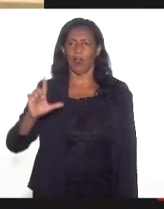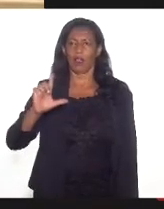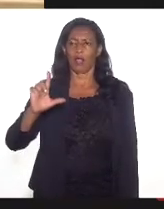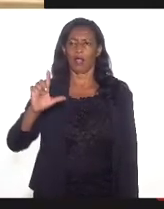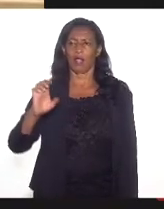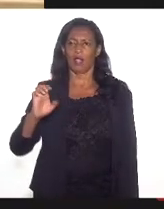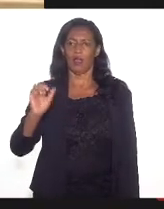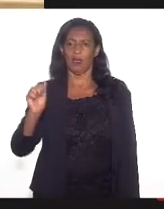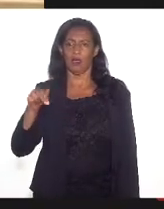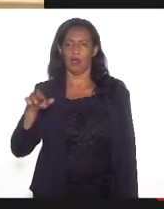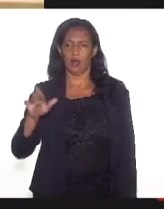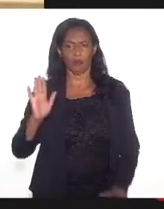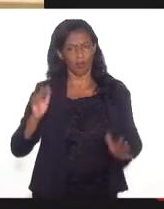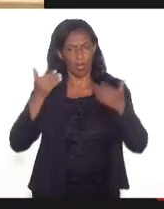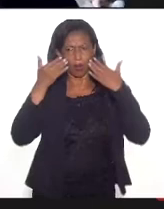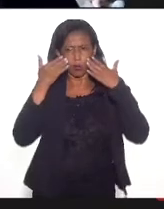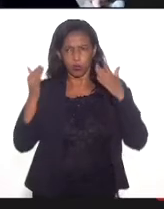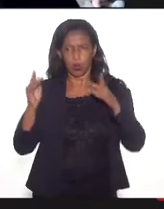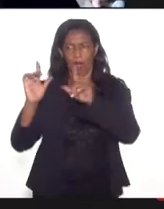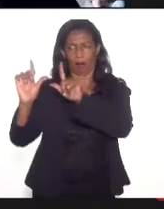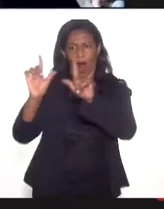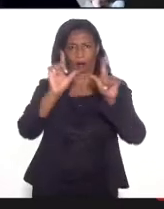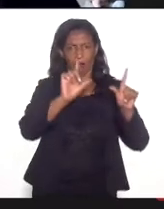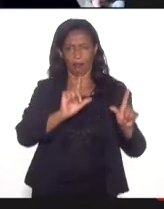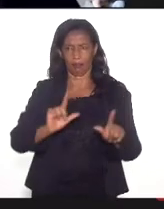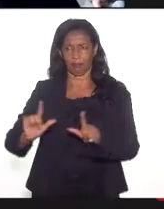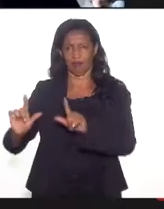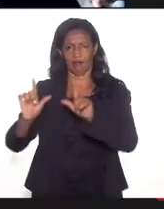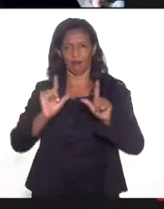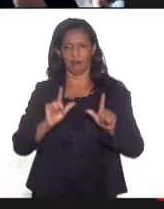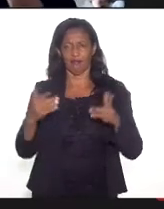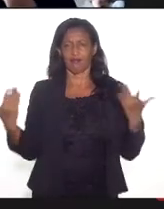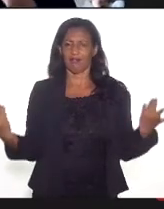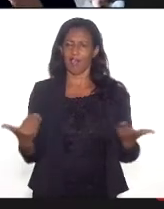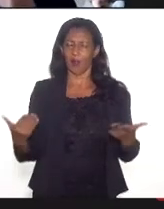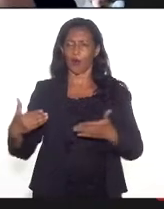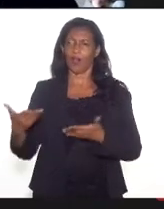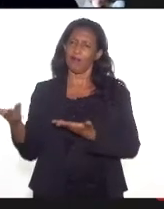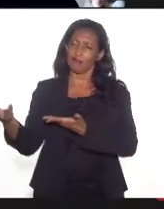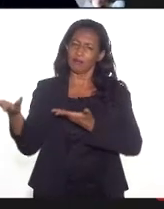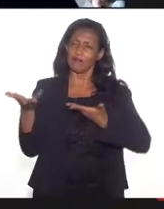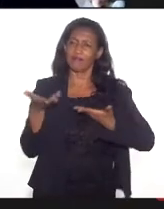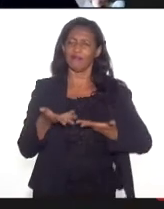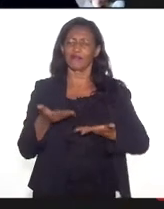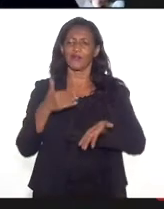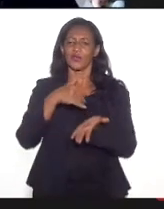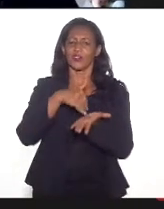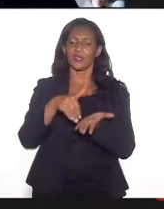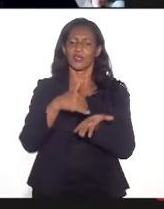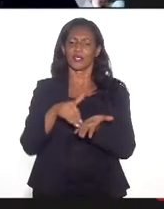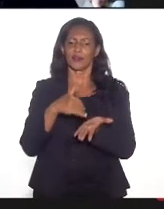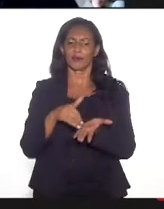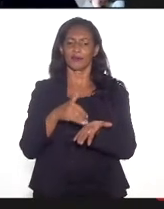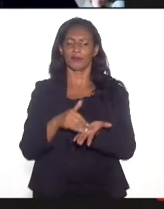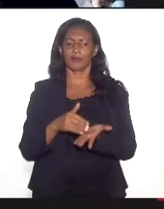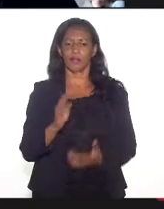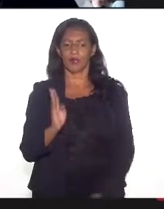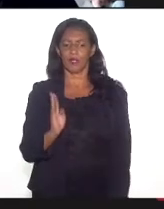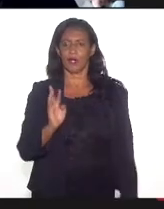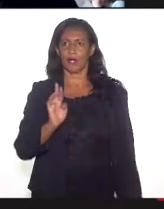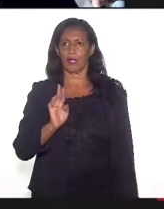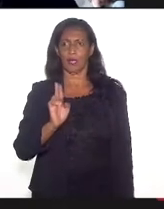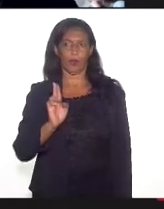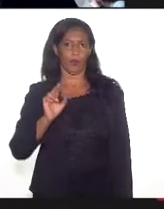apresentação inicial, já gostaria de convidar o secretário Bruno